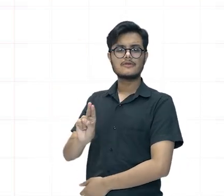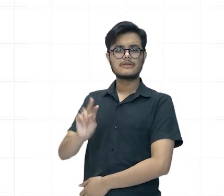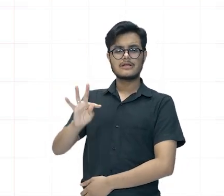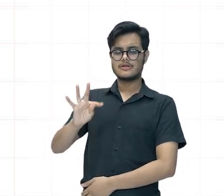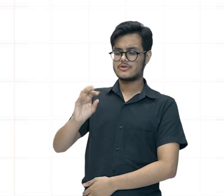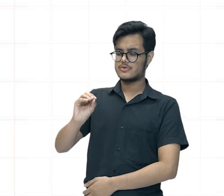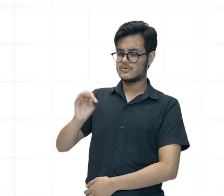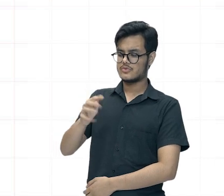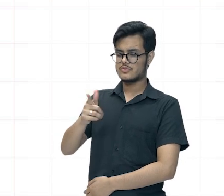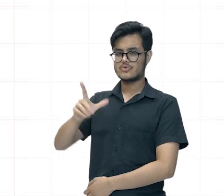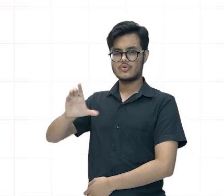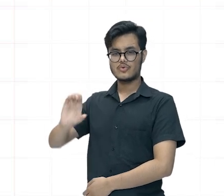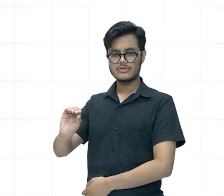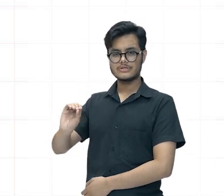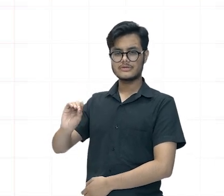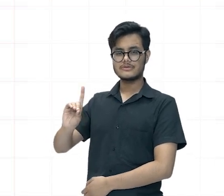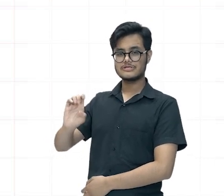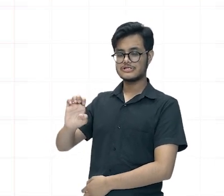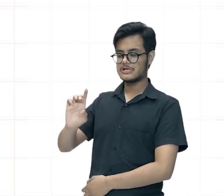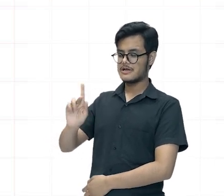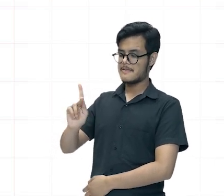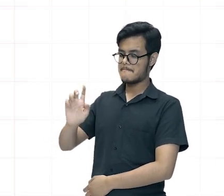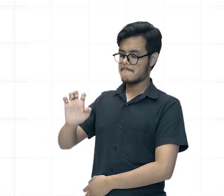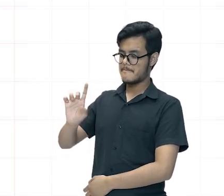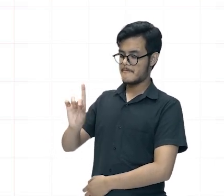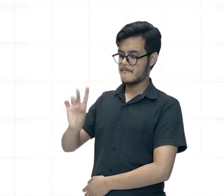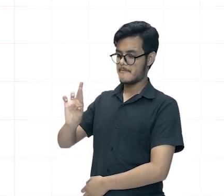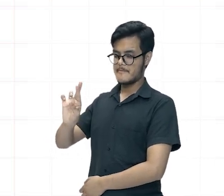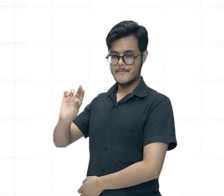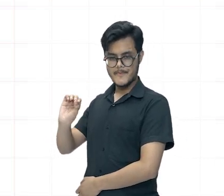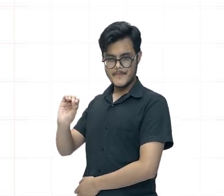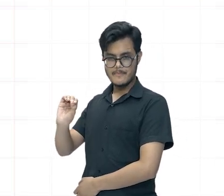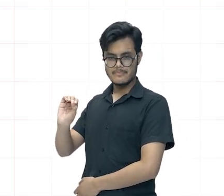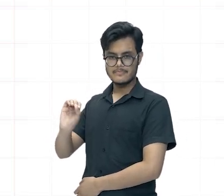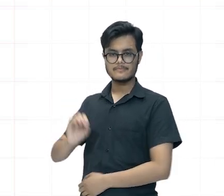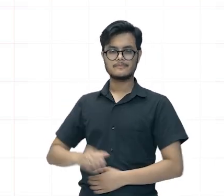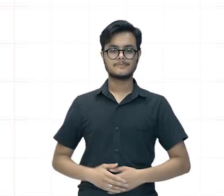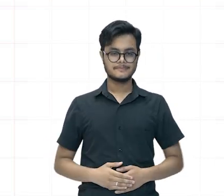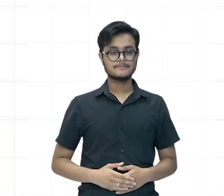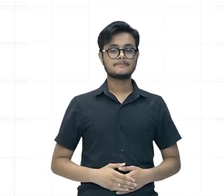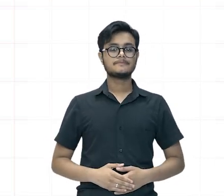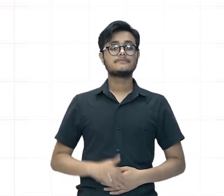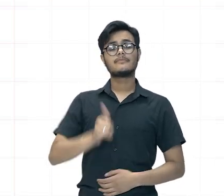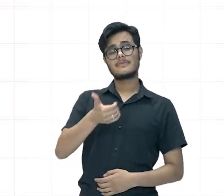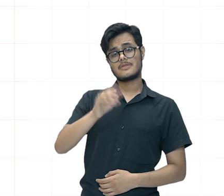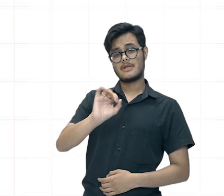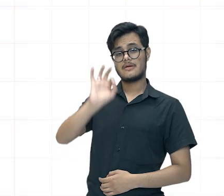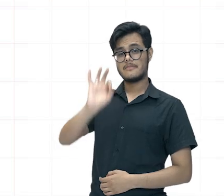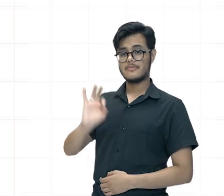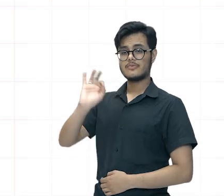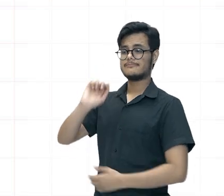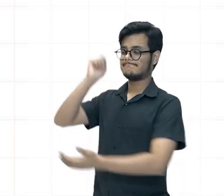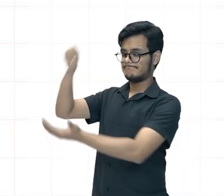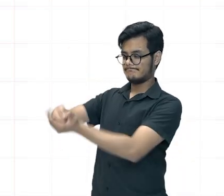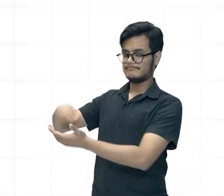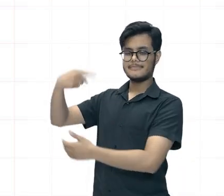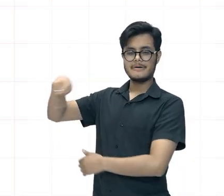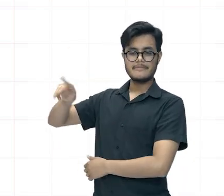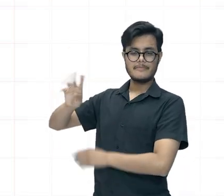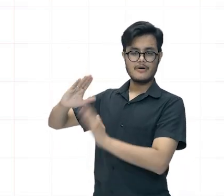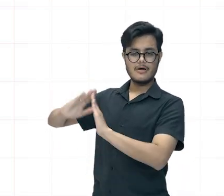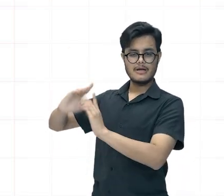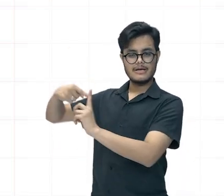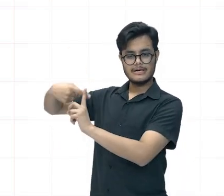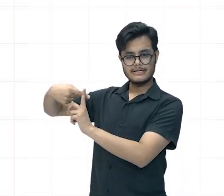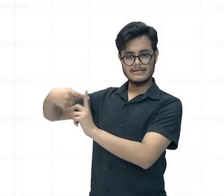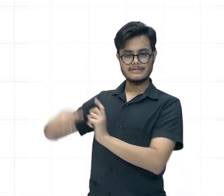a igreja o tostão de São Pedro, né, ou o tostão de Pedro, ou dízimo. 10% então da produção do servo era para